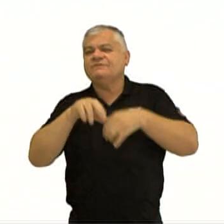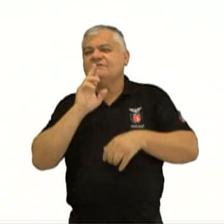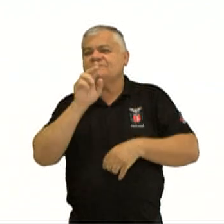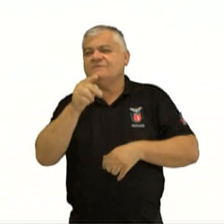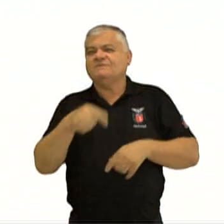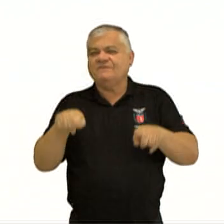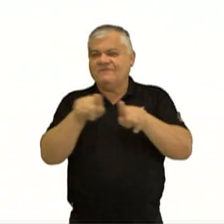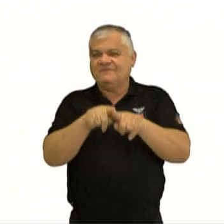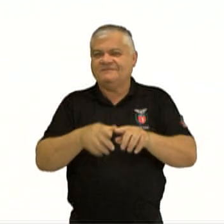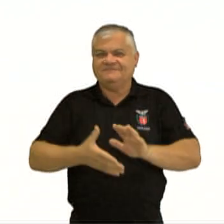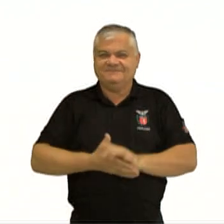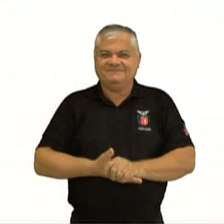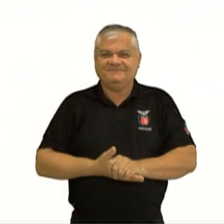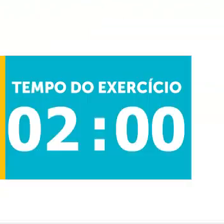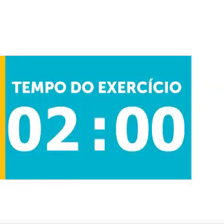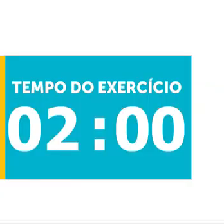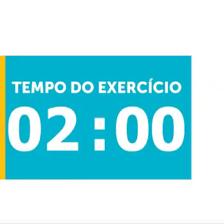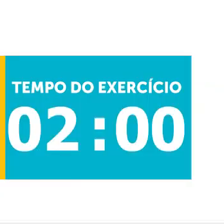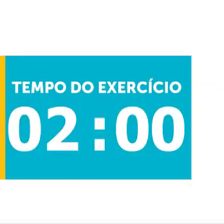volta.